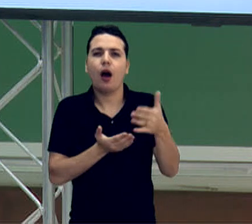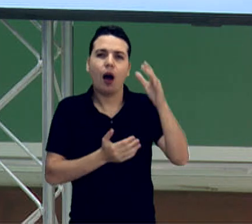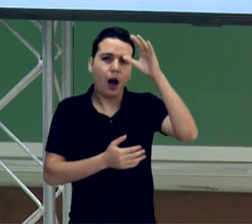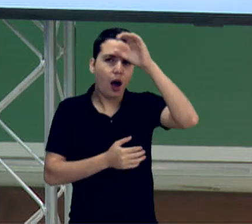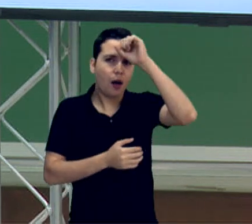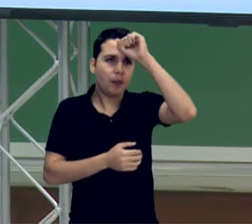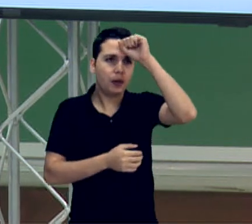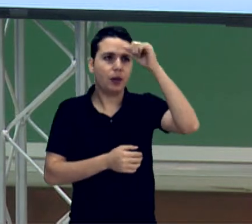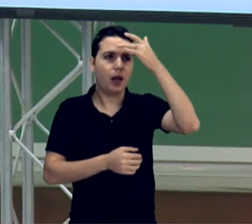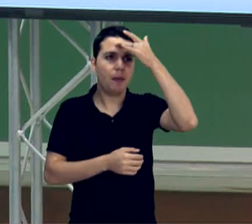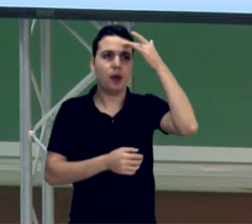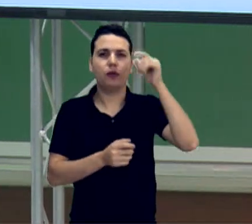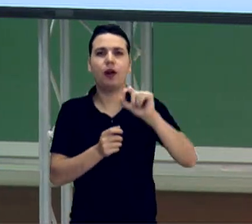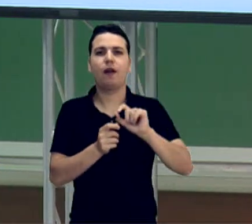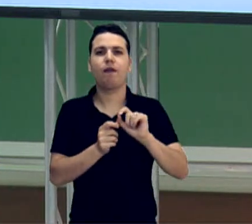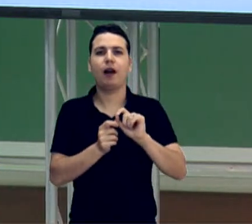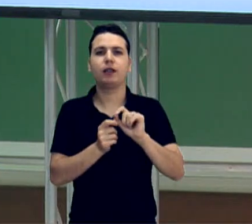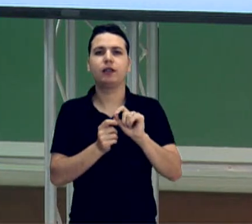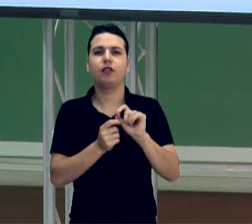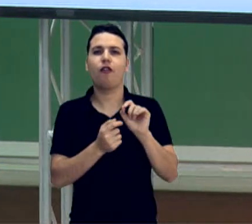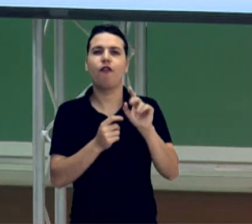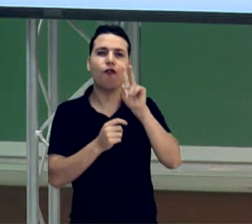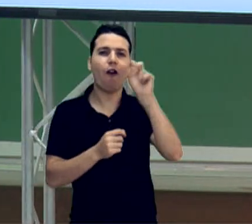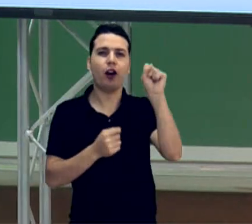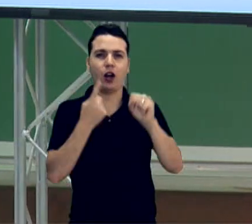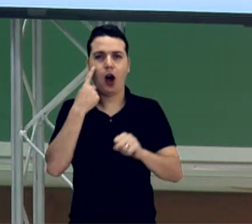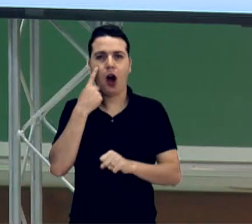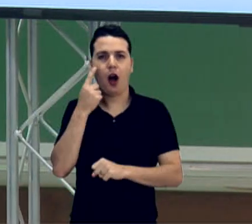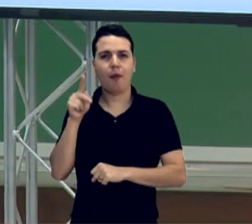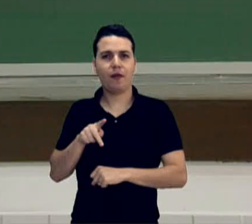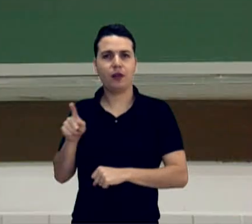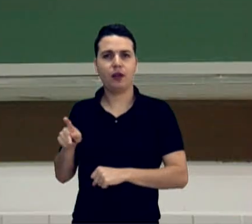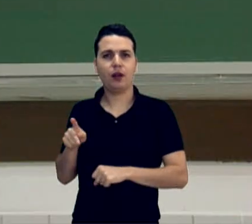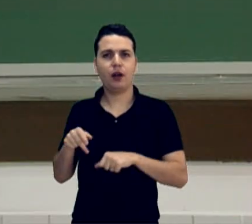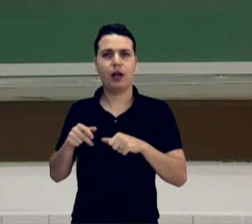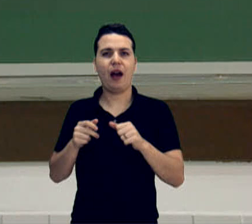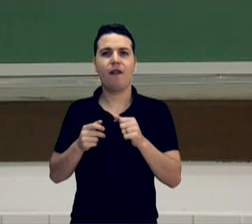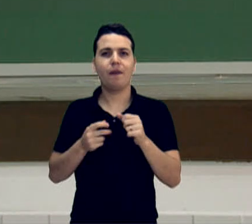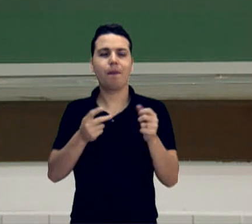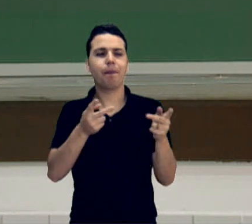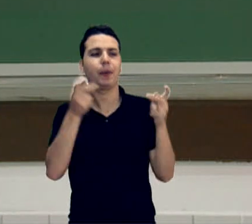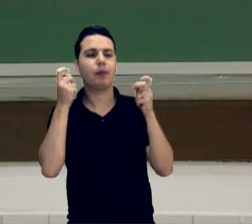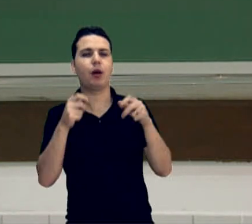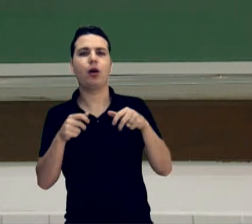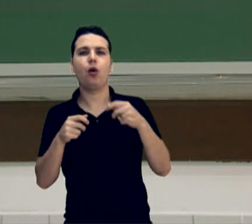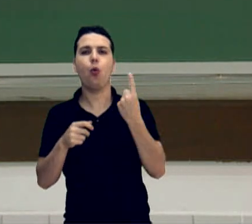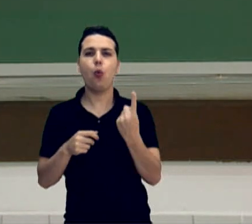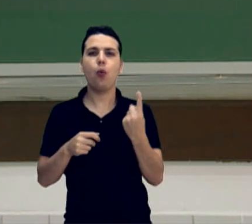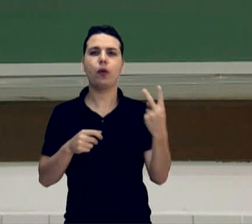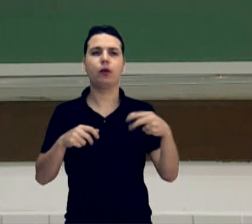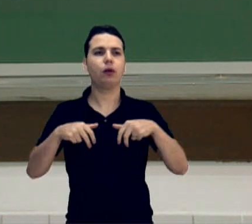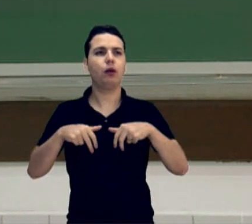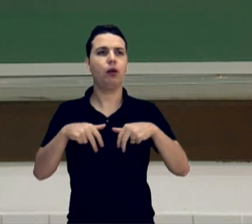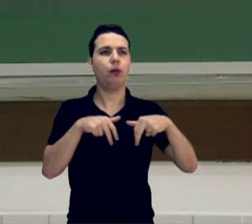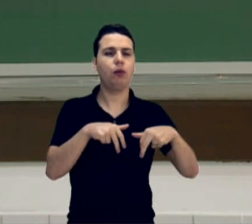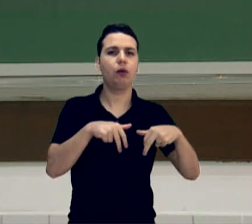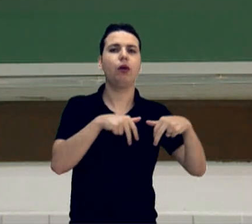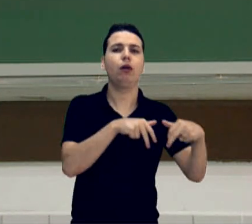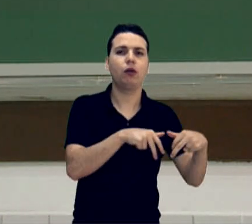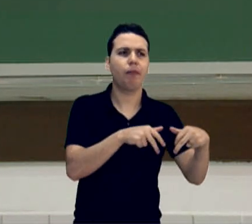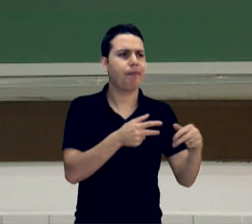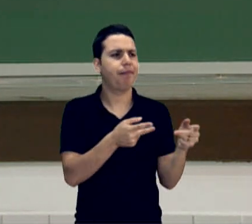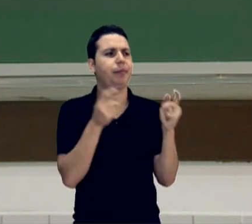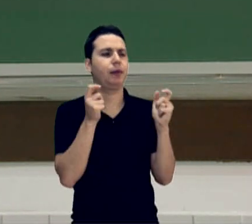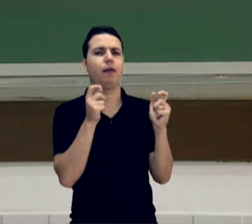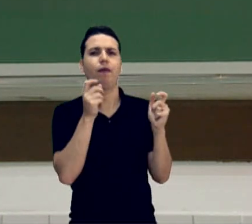bem marcadinho, 1, 2, 1, 2, para um lado, para o outro. A gente já sabe que a pessoa está iniciando, que está